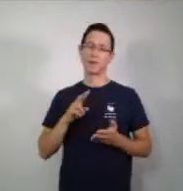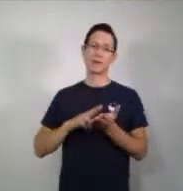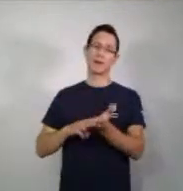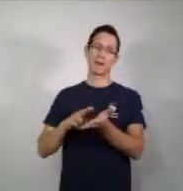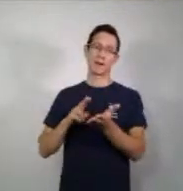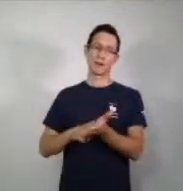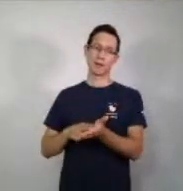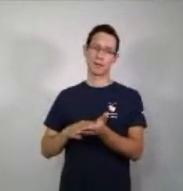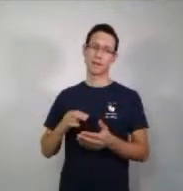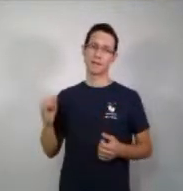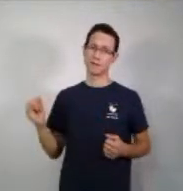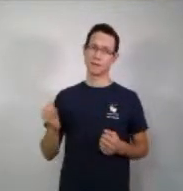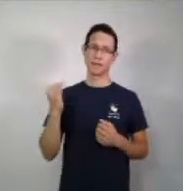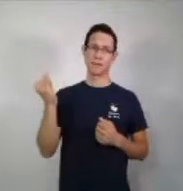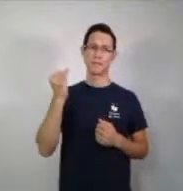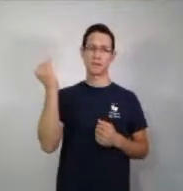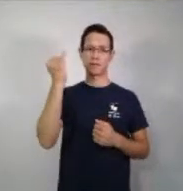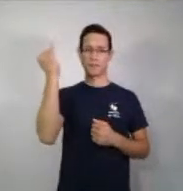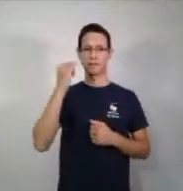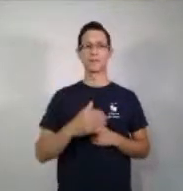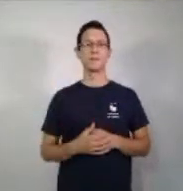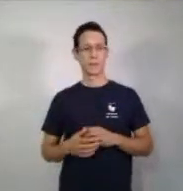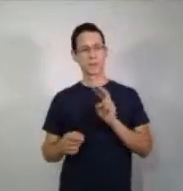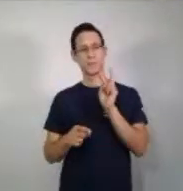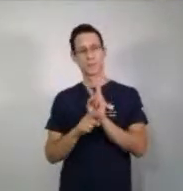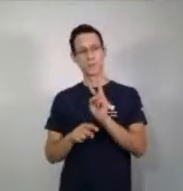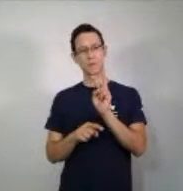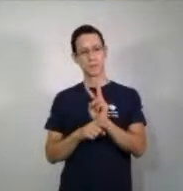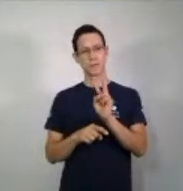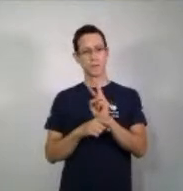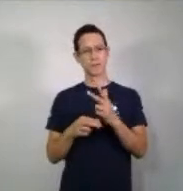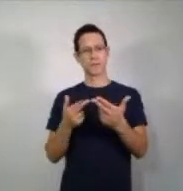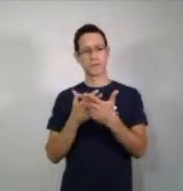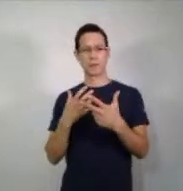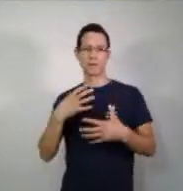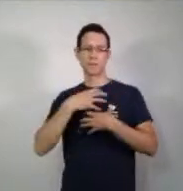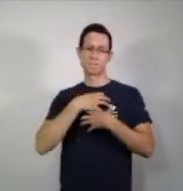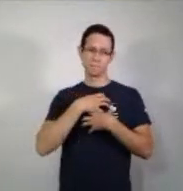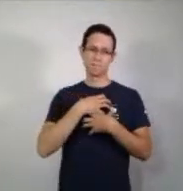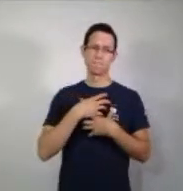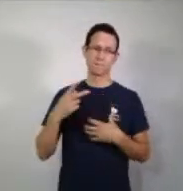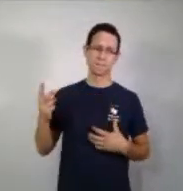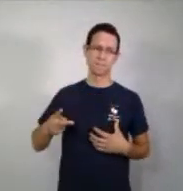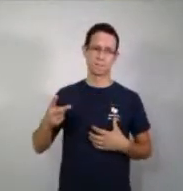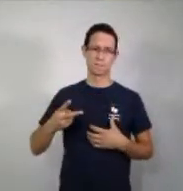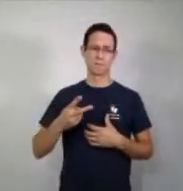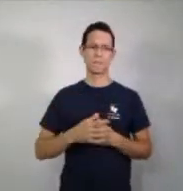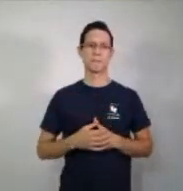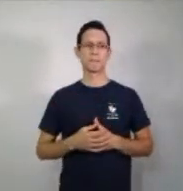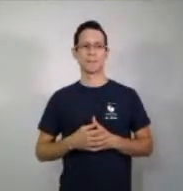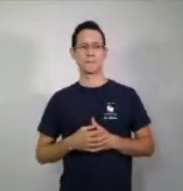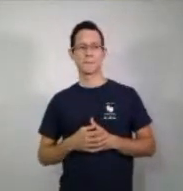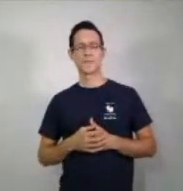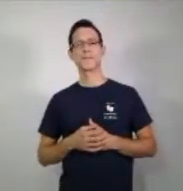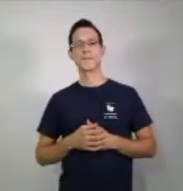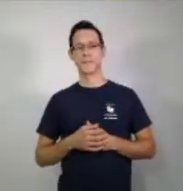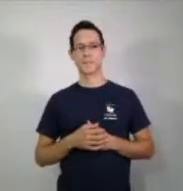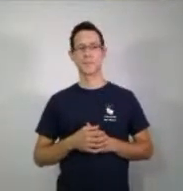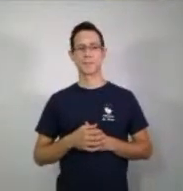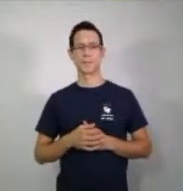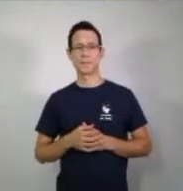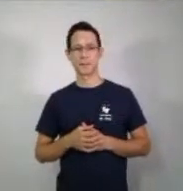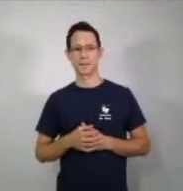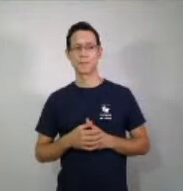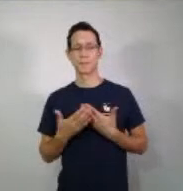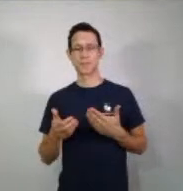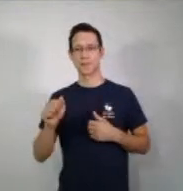fundamentais para entender o estado de ânimo, de espírito realmente dele. E eu acho que nisso, Nani,